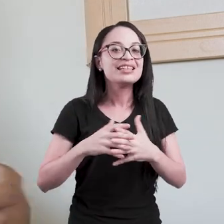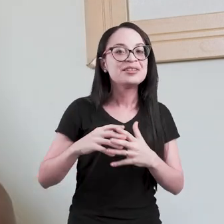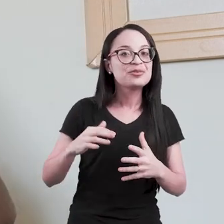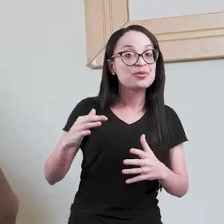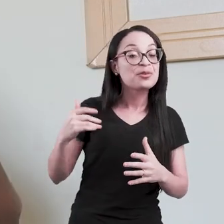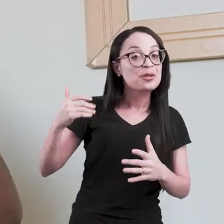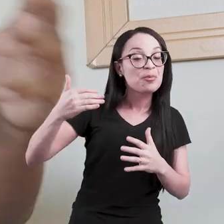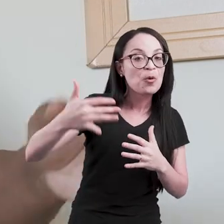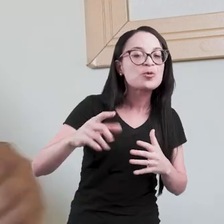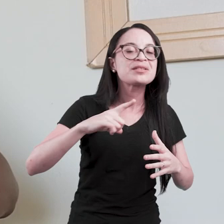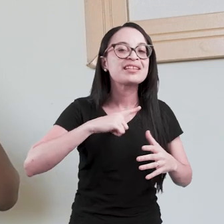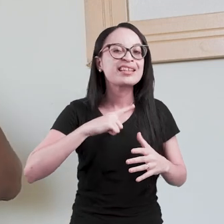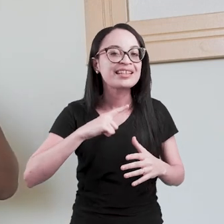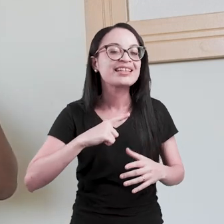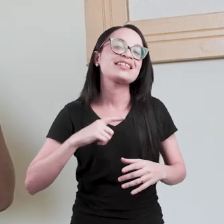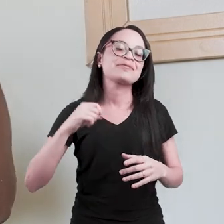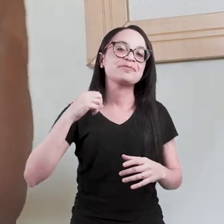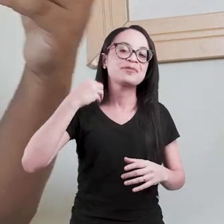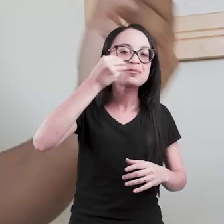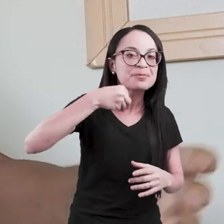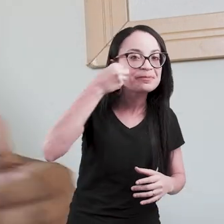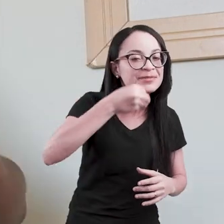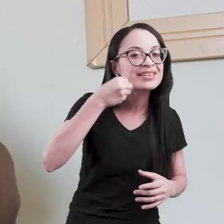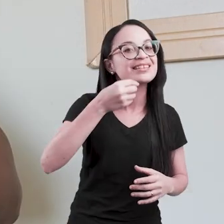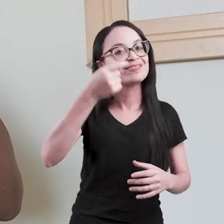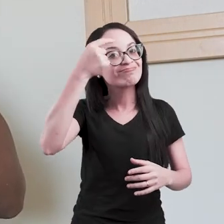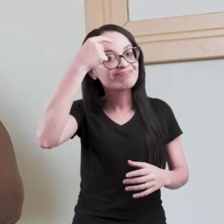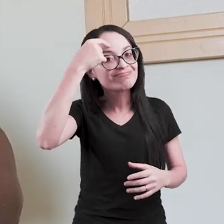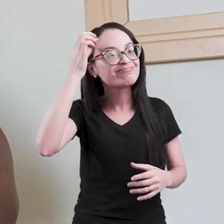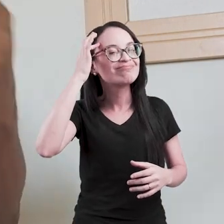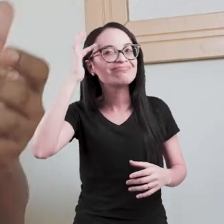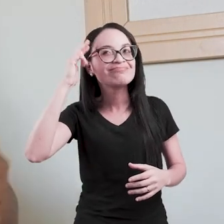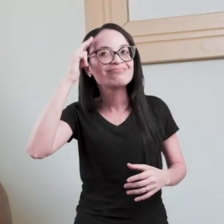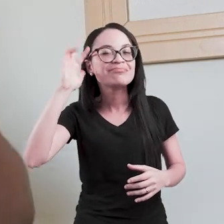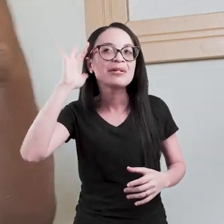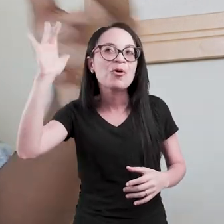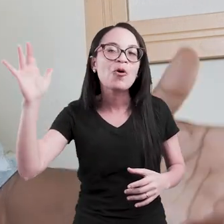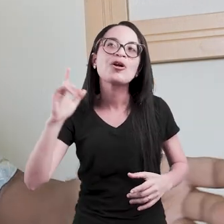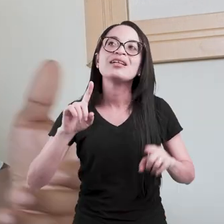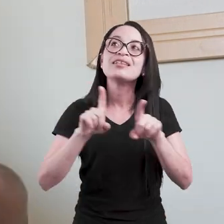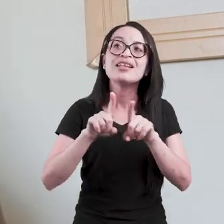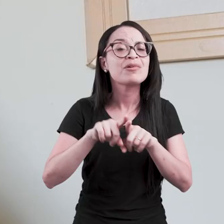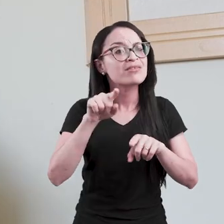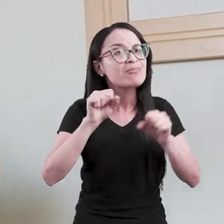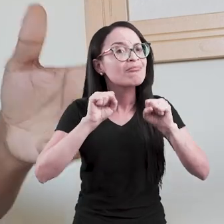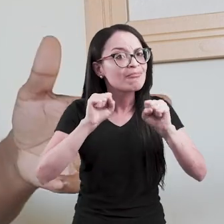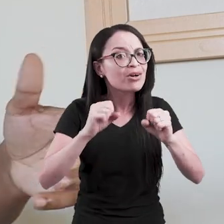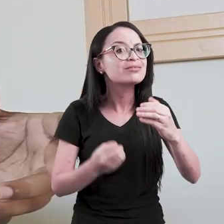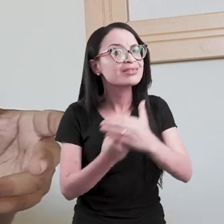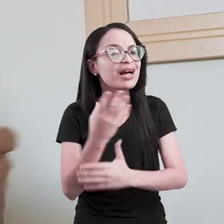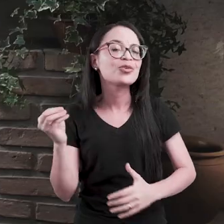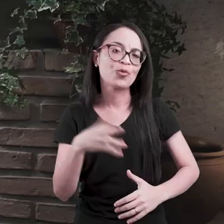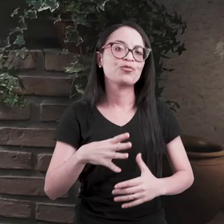à tona experiências, trazer memórias, vão trazer para a gente novas invenções, né, a capacidade inventiva